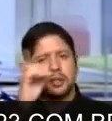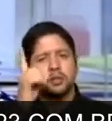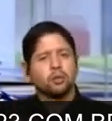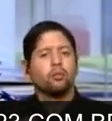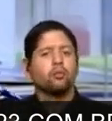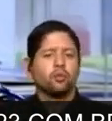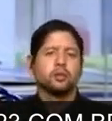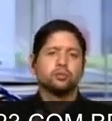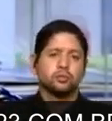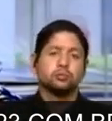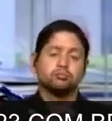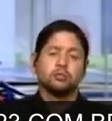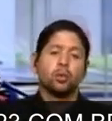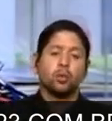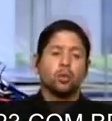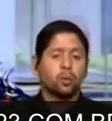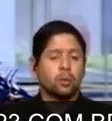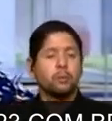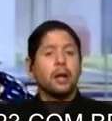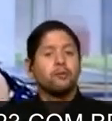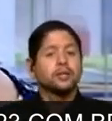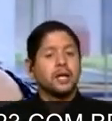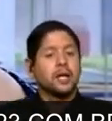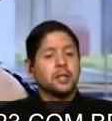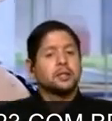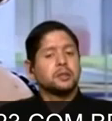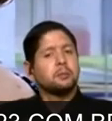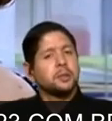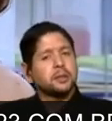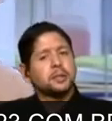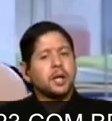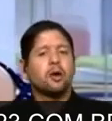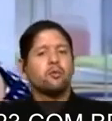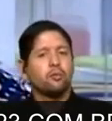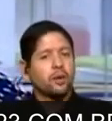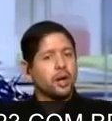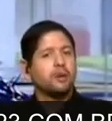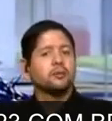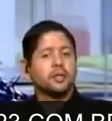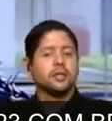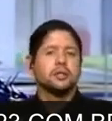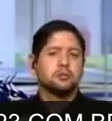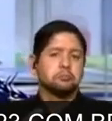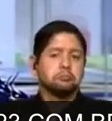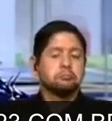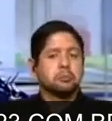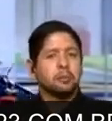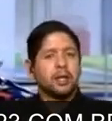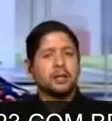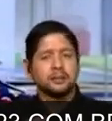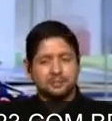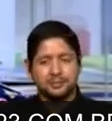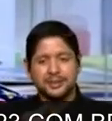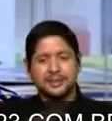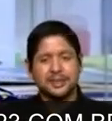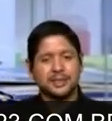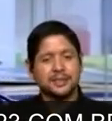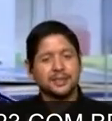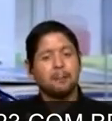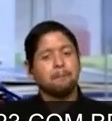de volta com você e aí a gente compra. Às vezes já chegou os outros demais e a gente compra, porque a partir de janeiro ele já